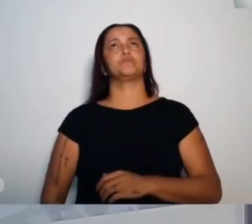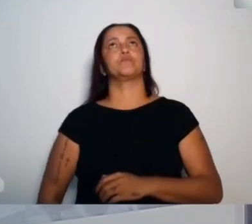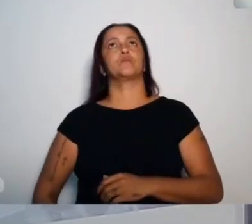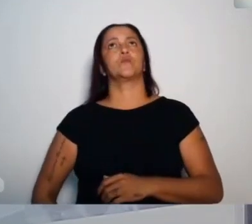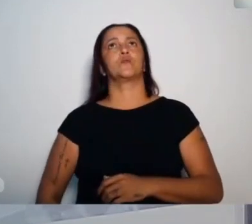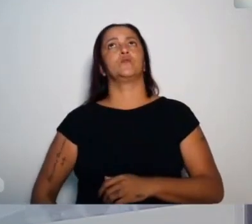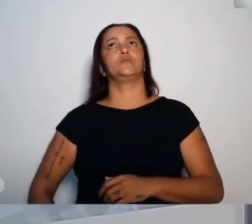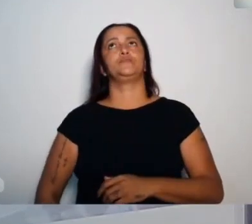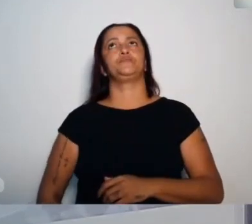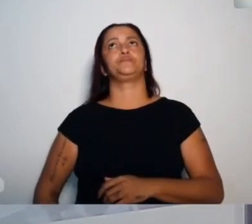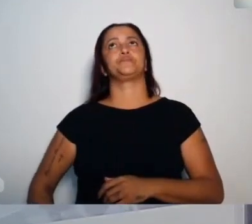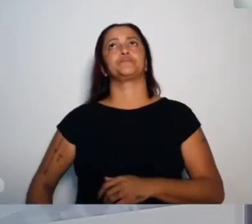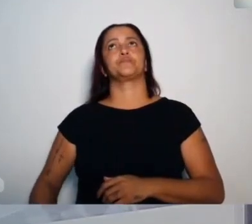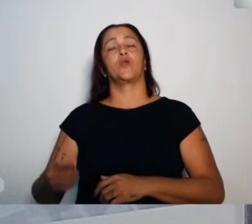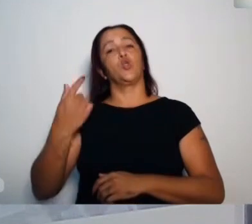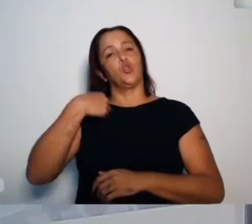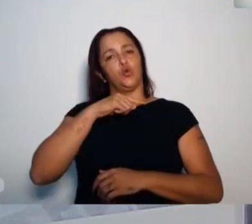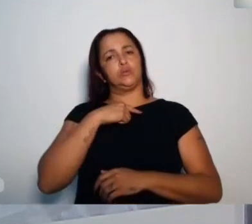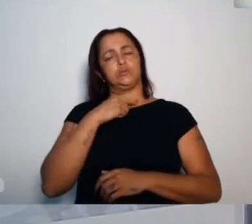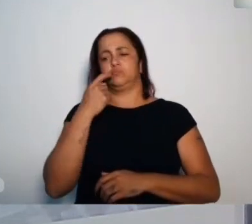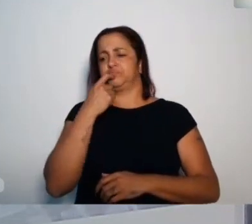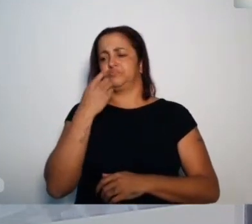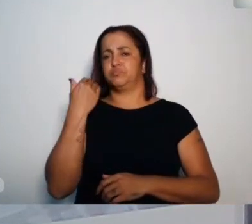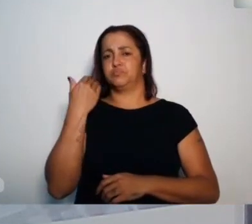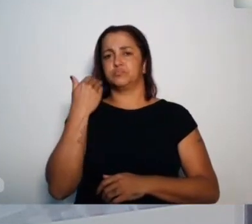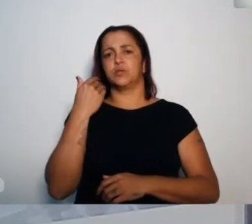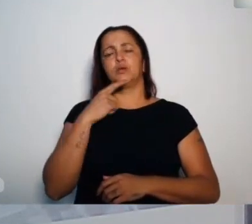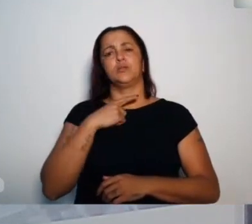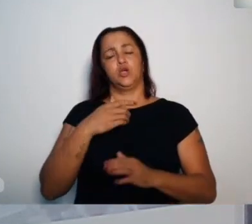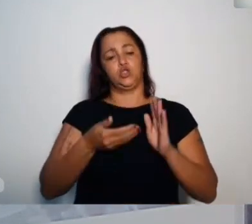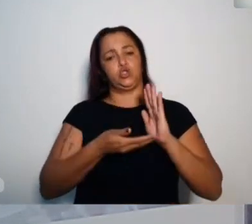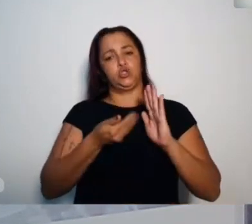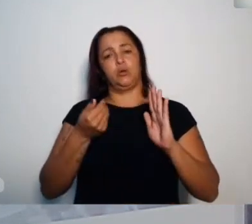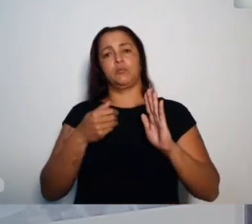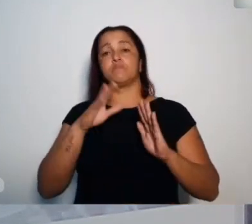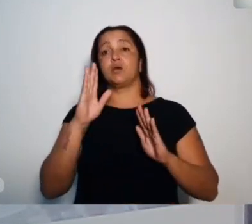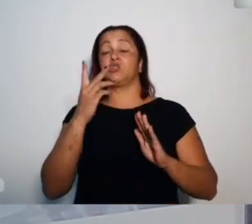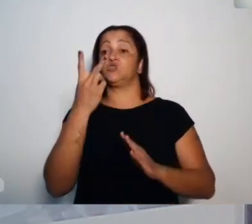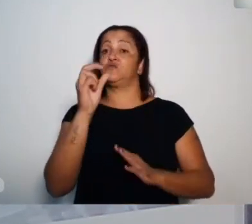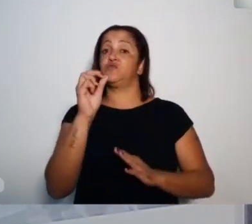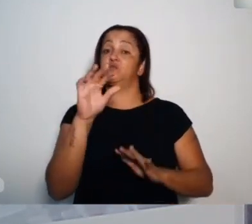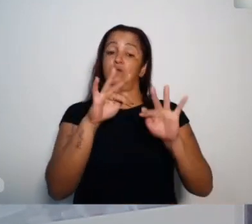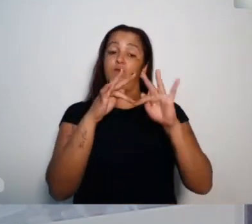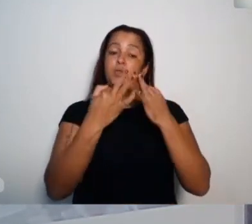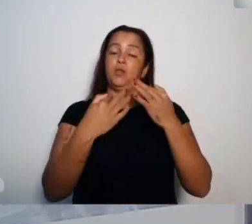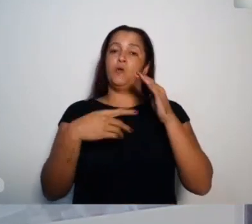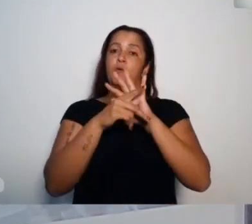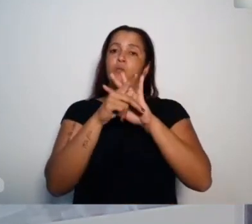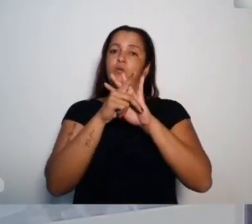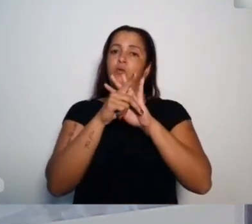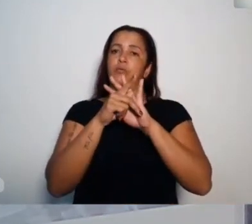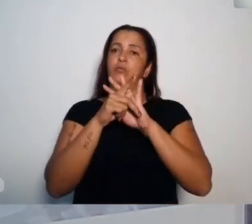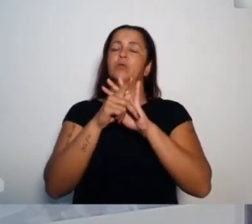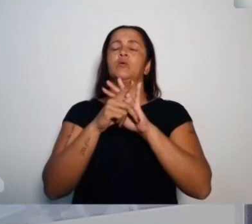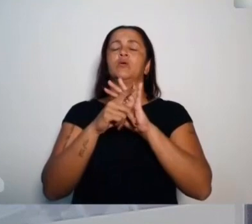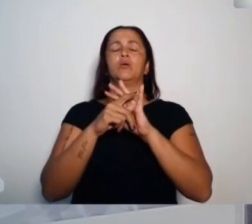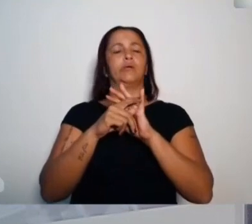Nós fizemos recentemente, retiramos mais de 20 famílias que moravam em condições subhumanas em Botucatu.